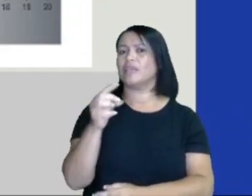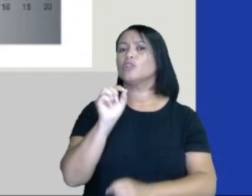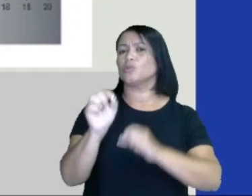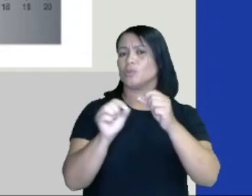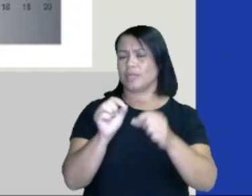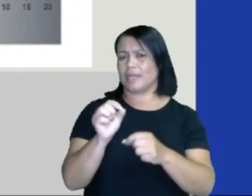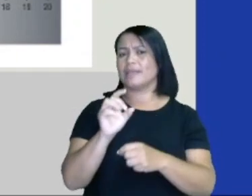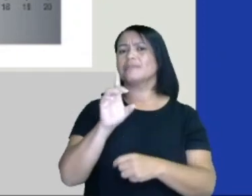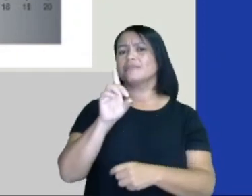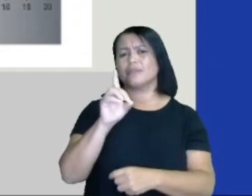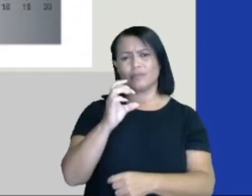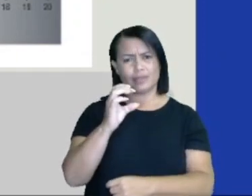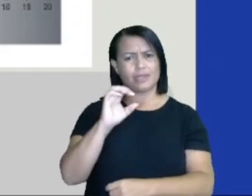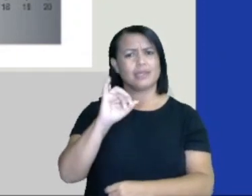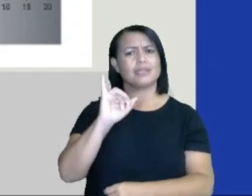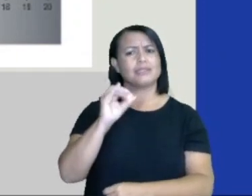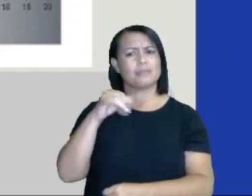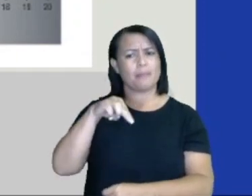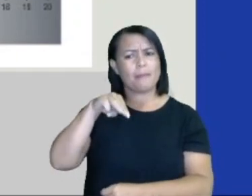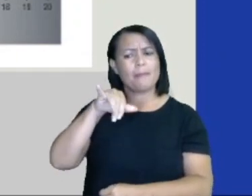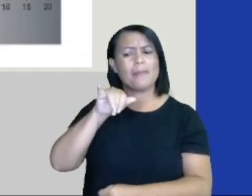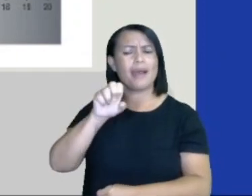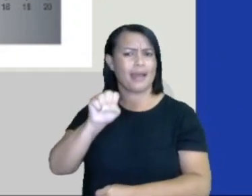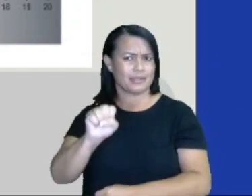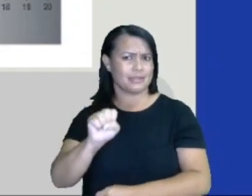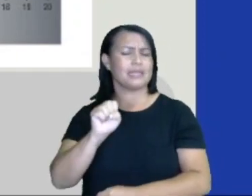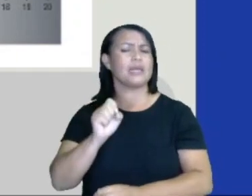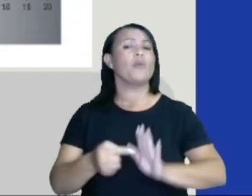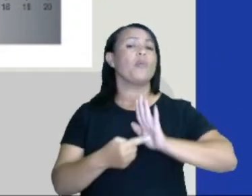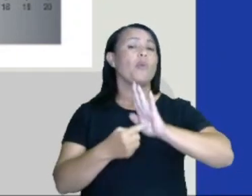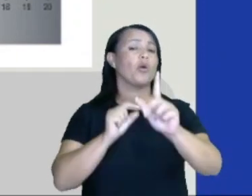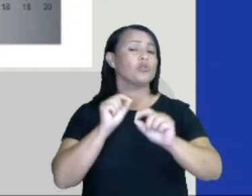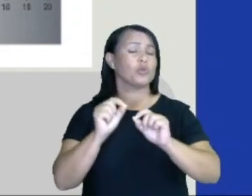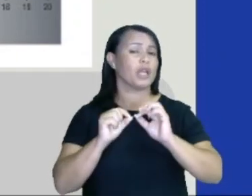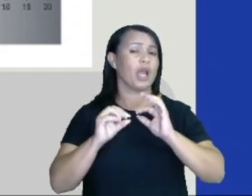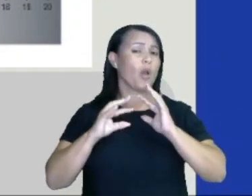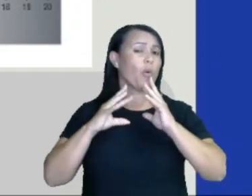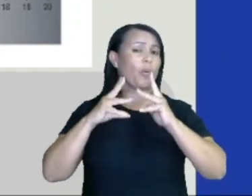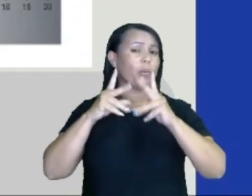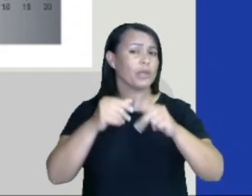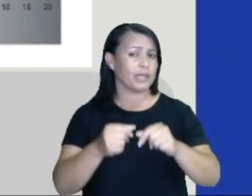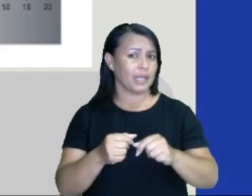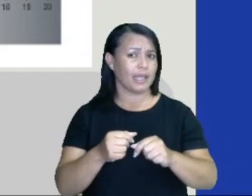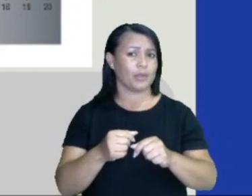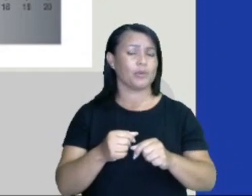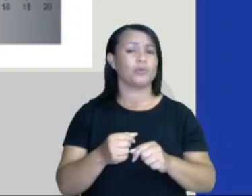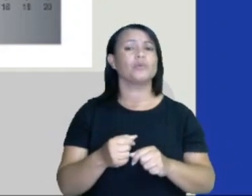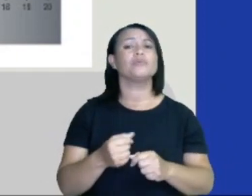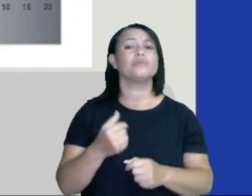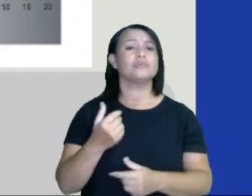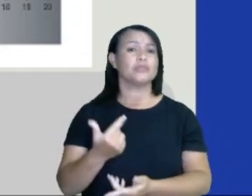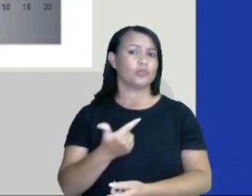são decimais e representam, respectivamente, um inteiro de 2/10